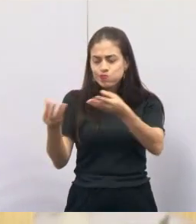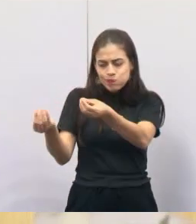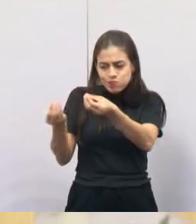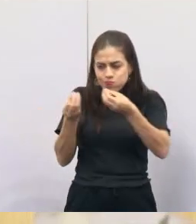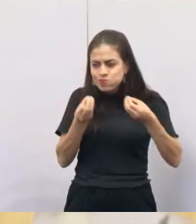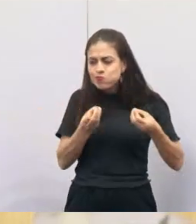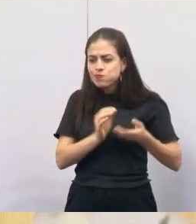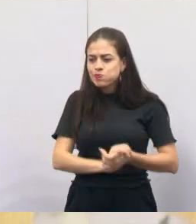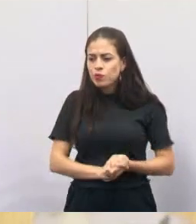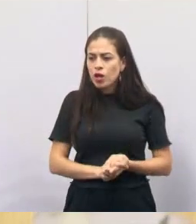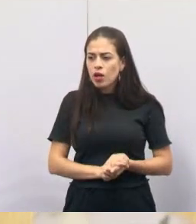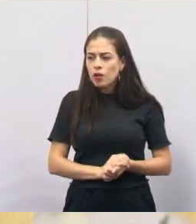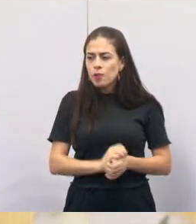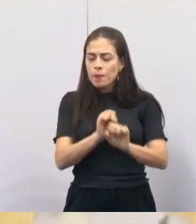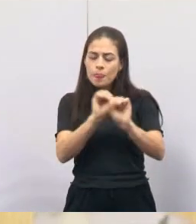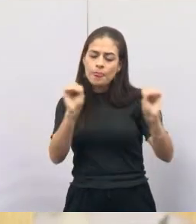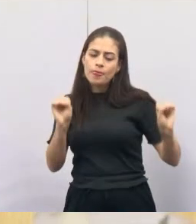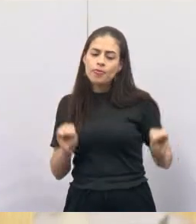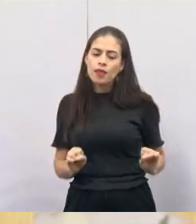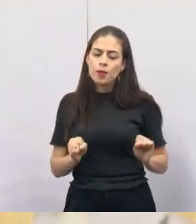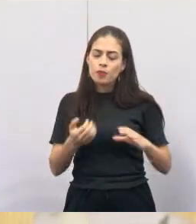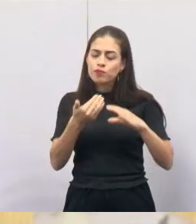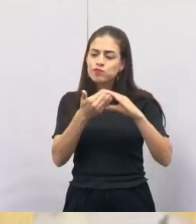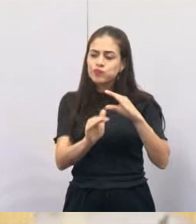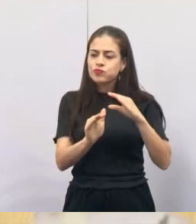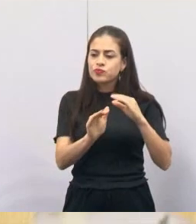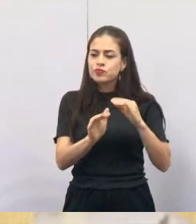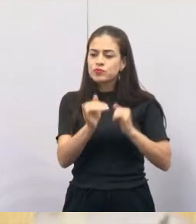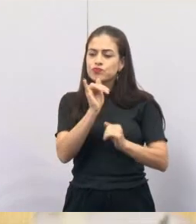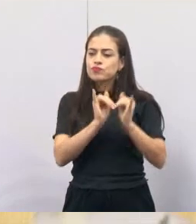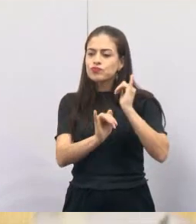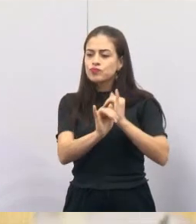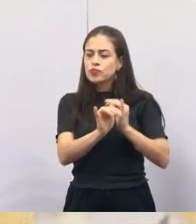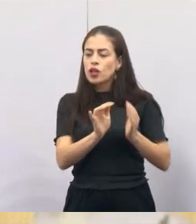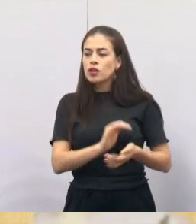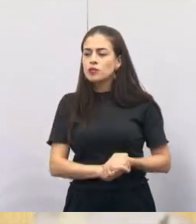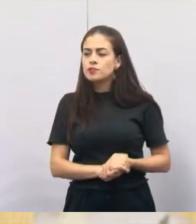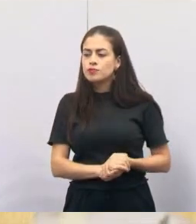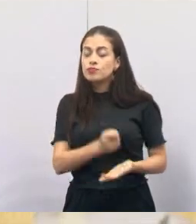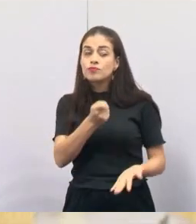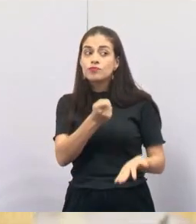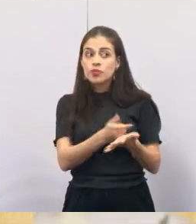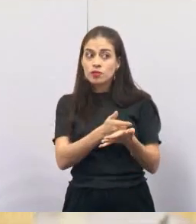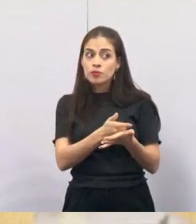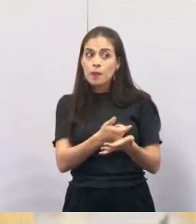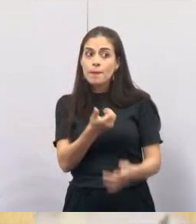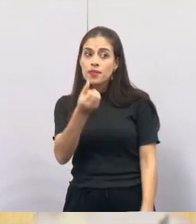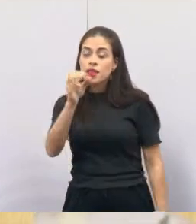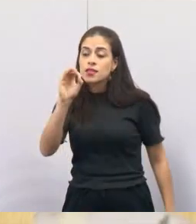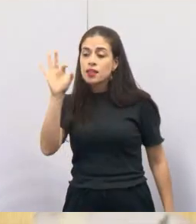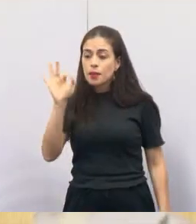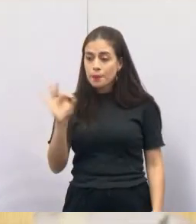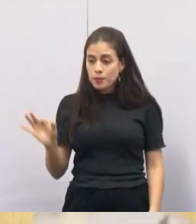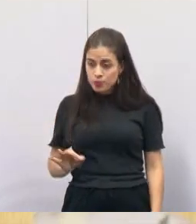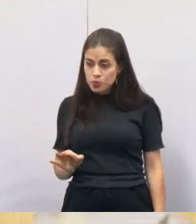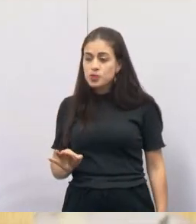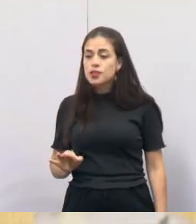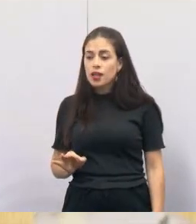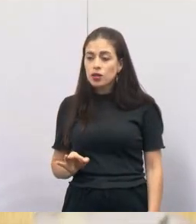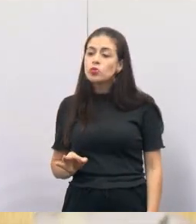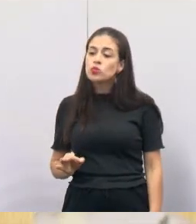ao sistema de notificação eletrônica, que dá direito ao pagamento de 60% do valor da